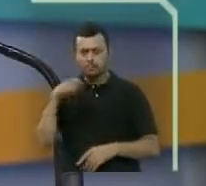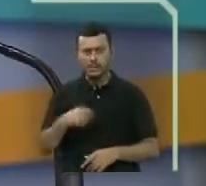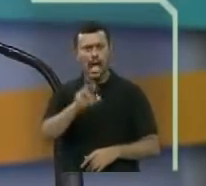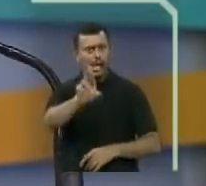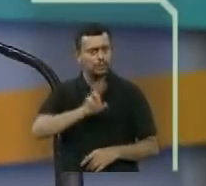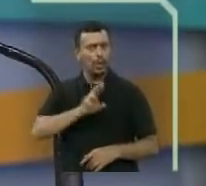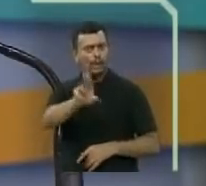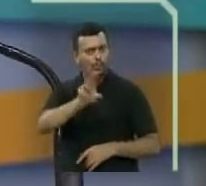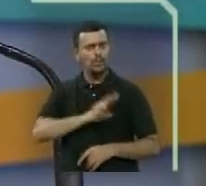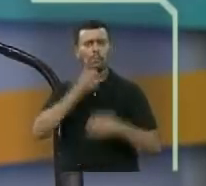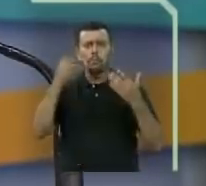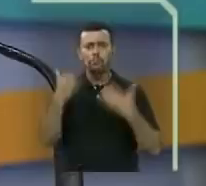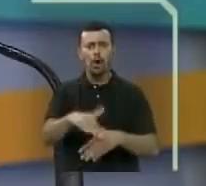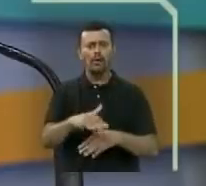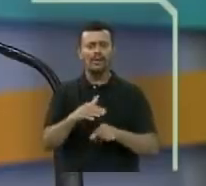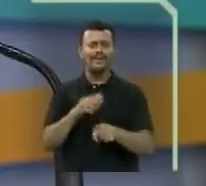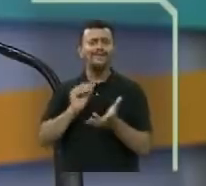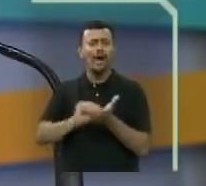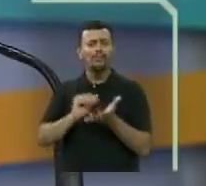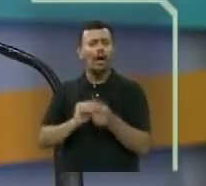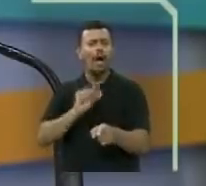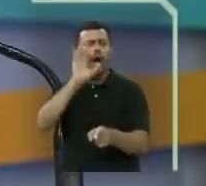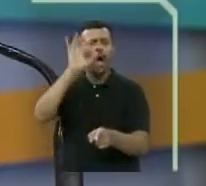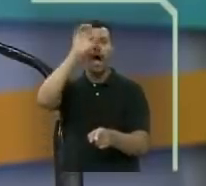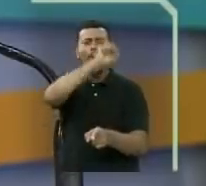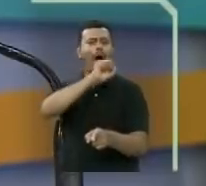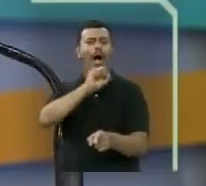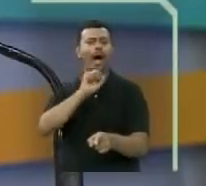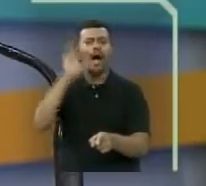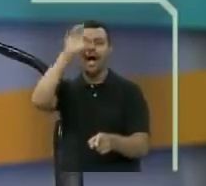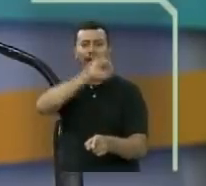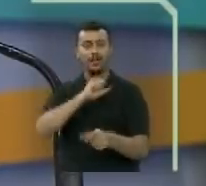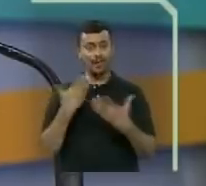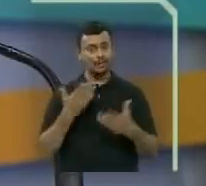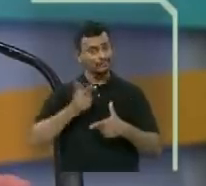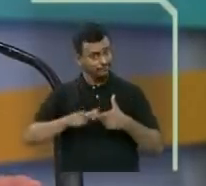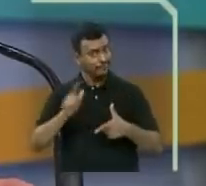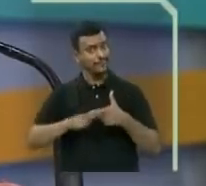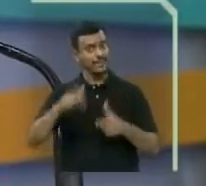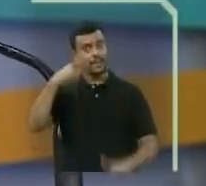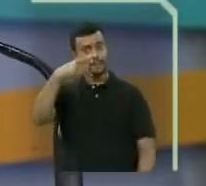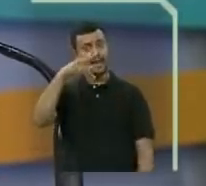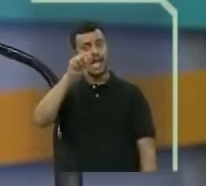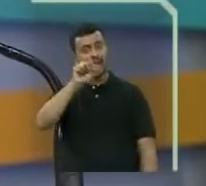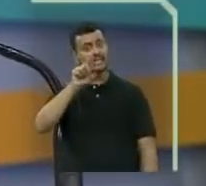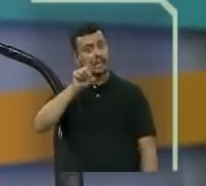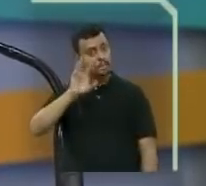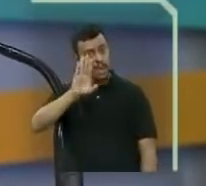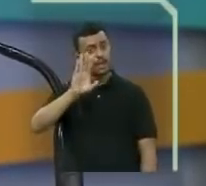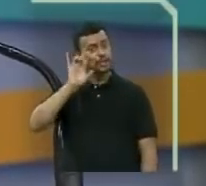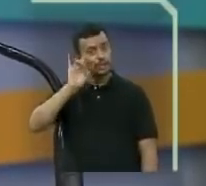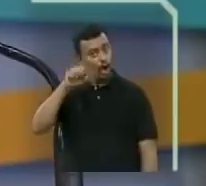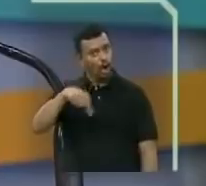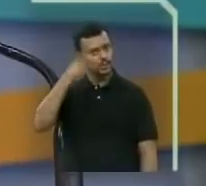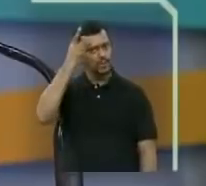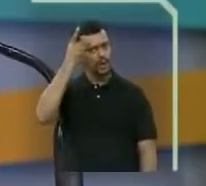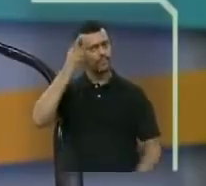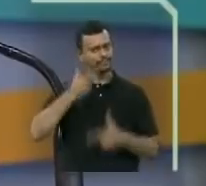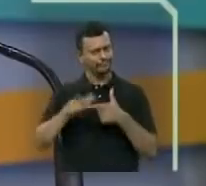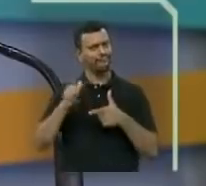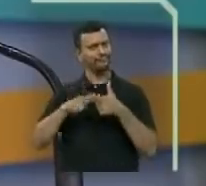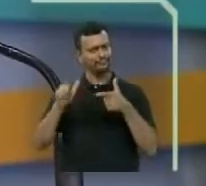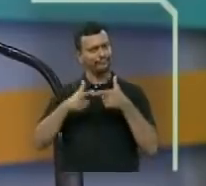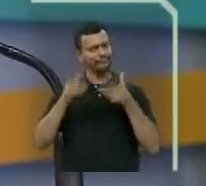não para aprender. Esse é um grande equívoco do governo do PSDB, aliás, não só aqui em São Paulo. Portanto,